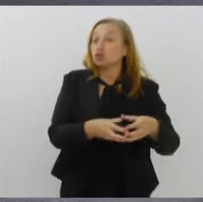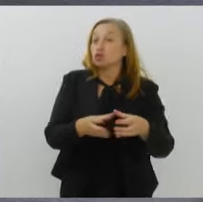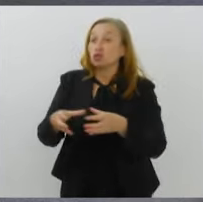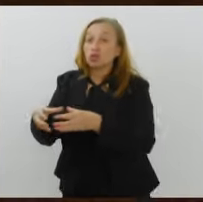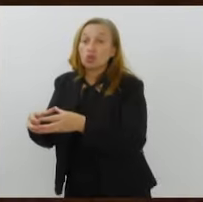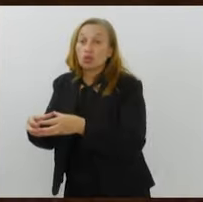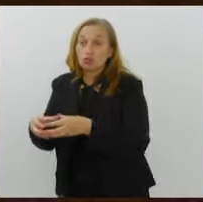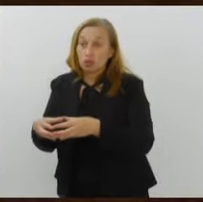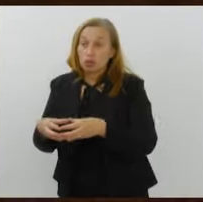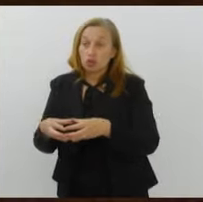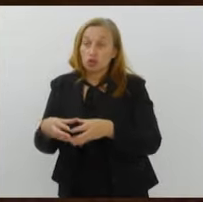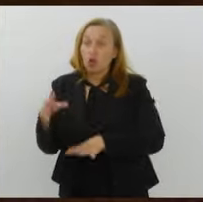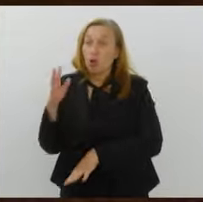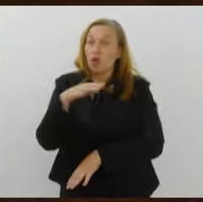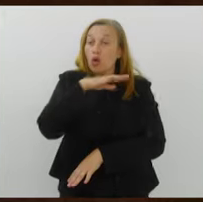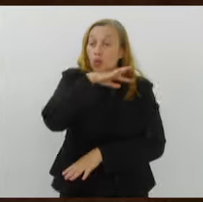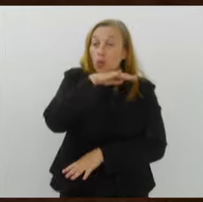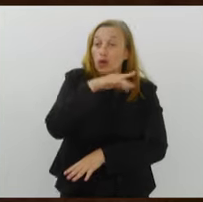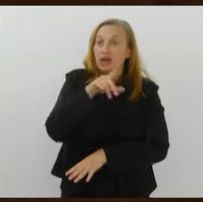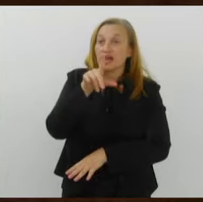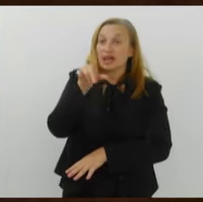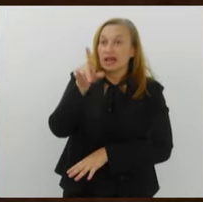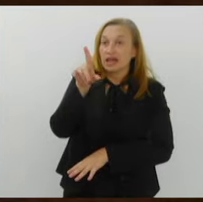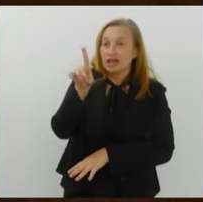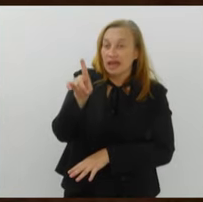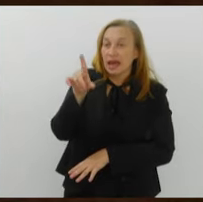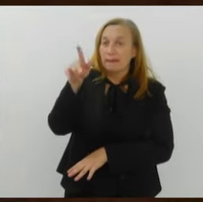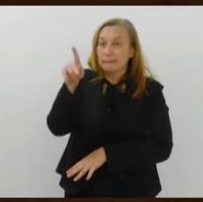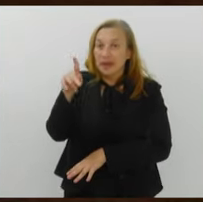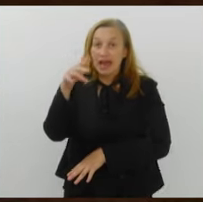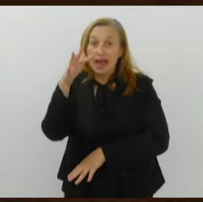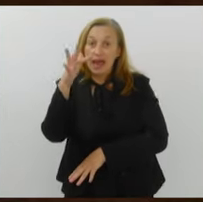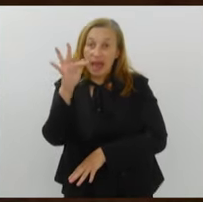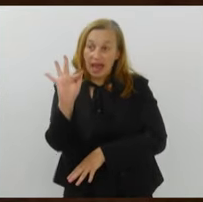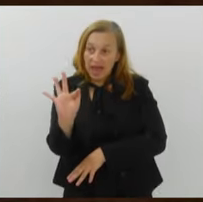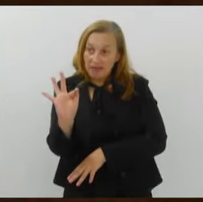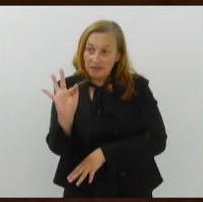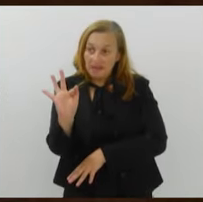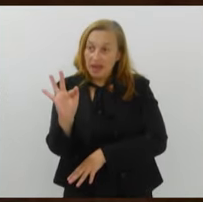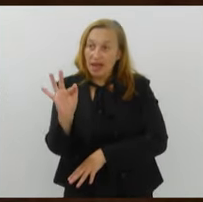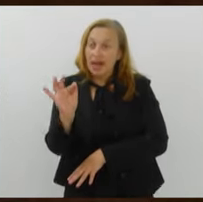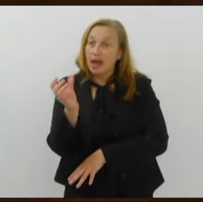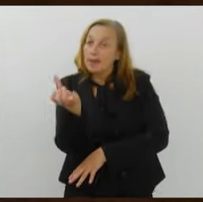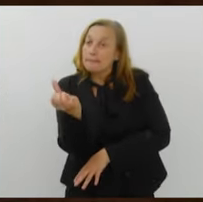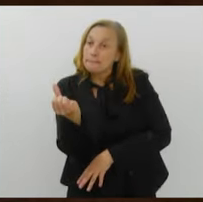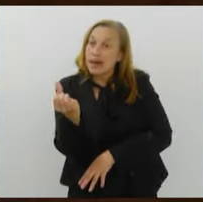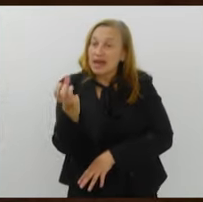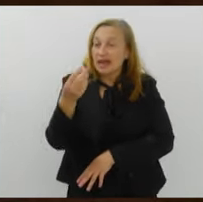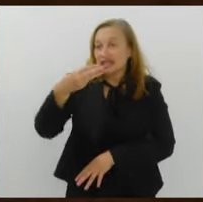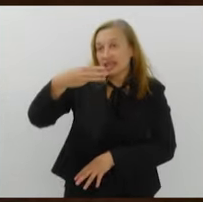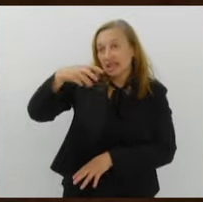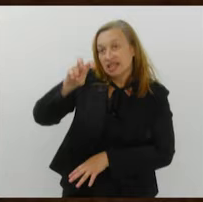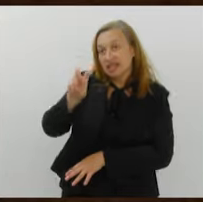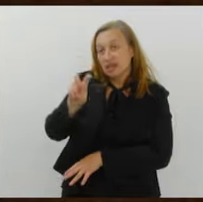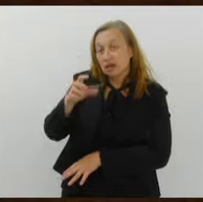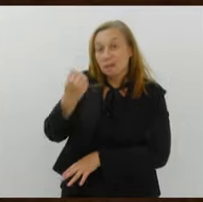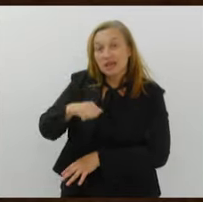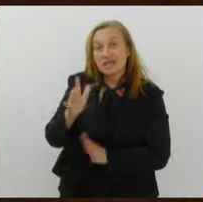presidente, da DPF 635. Essa DPF, ela precisa ter